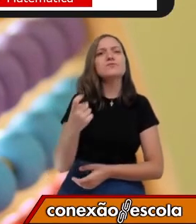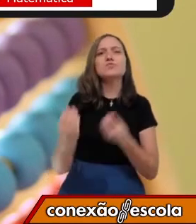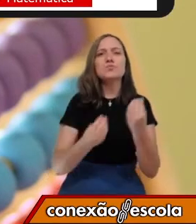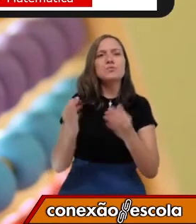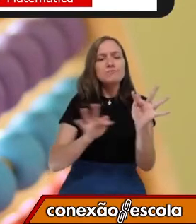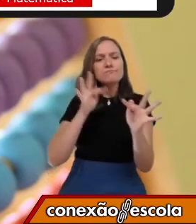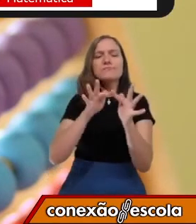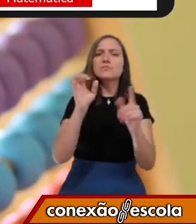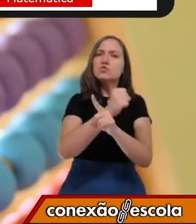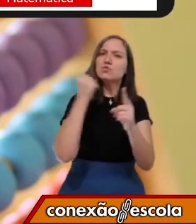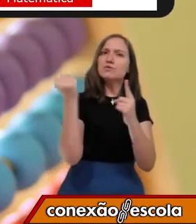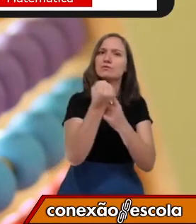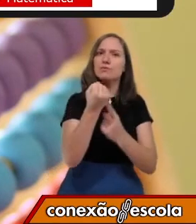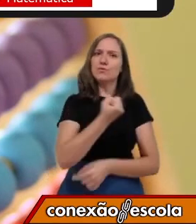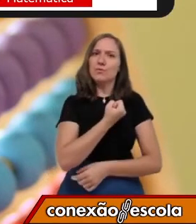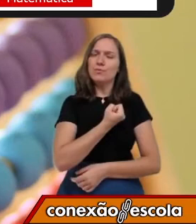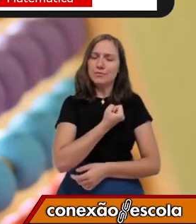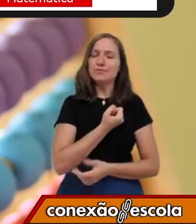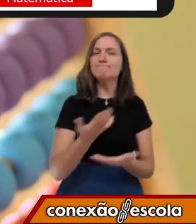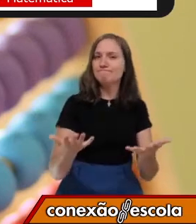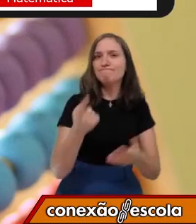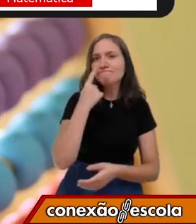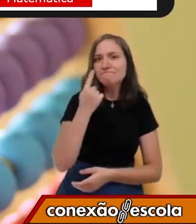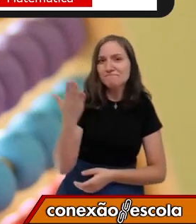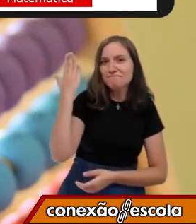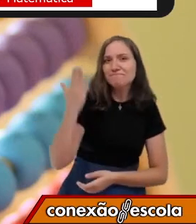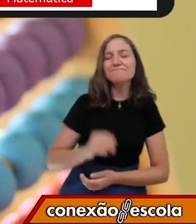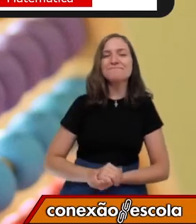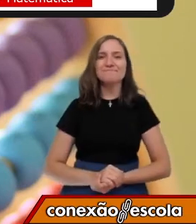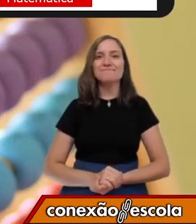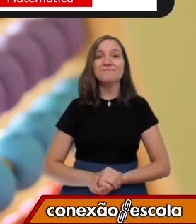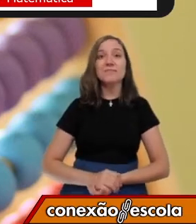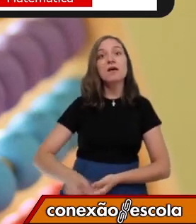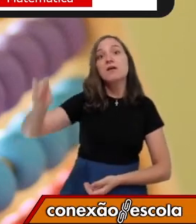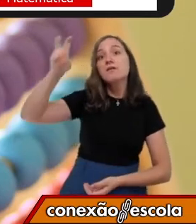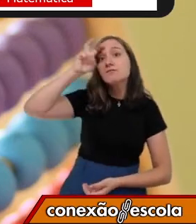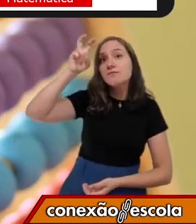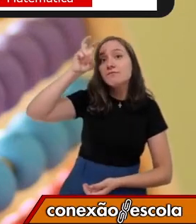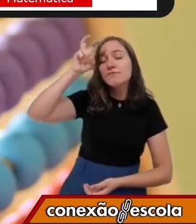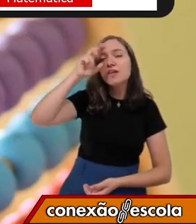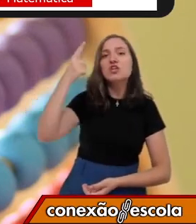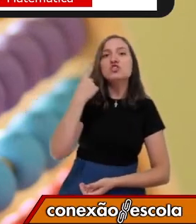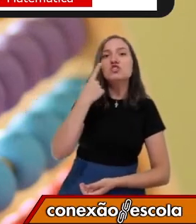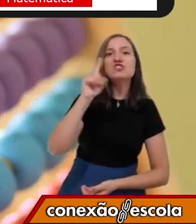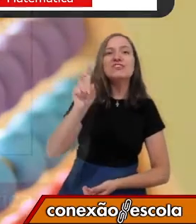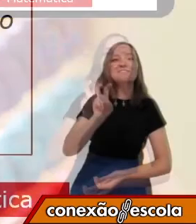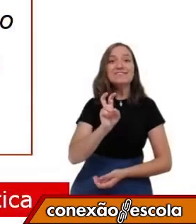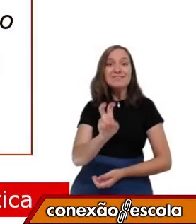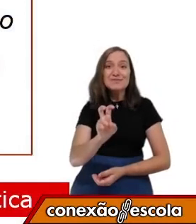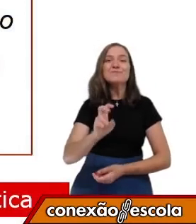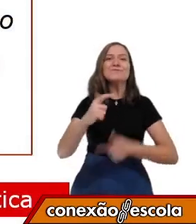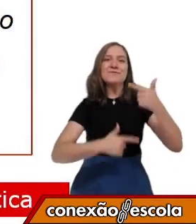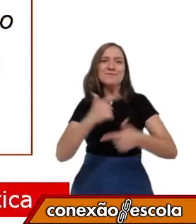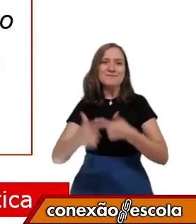funções sociais que o número pode exercer. Veja só. Quinta-feira era o 5º dia útil